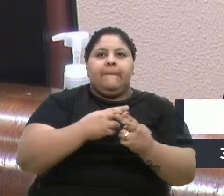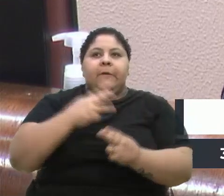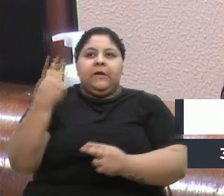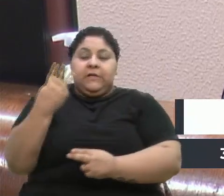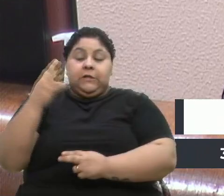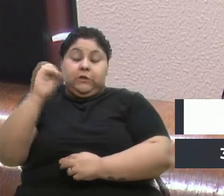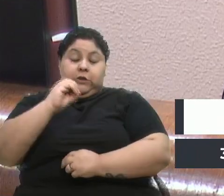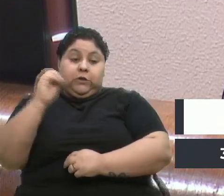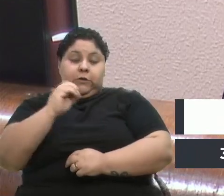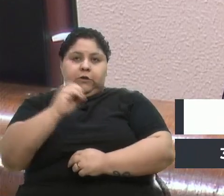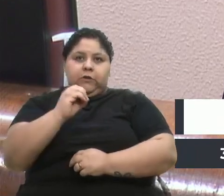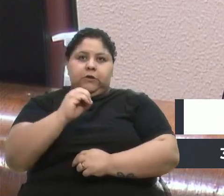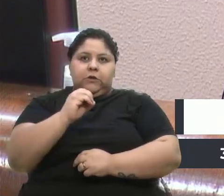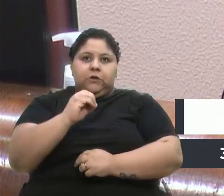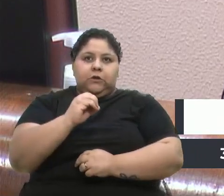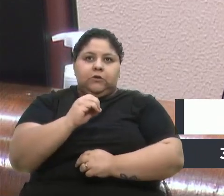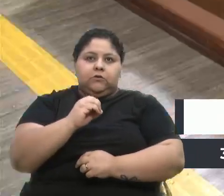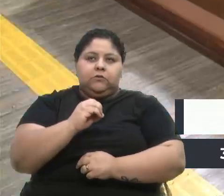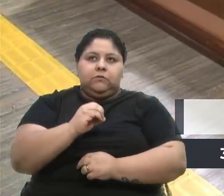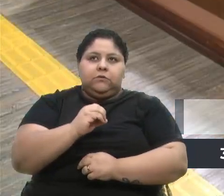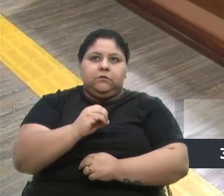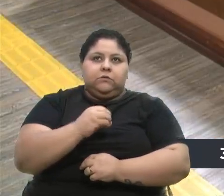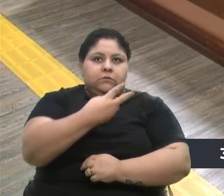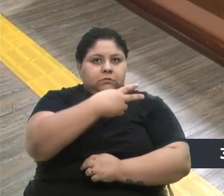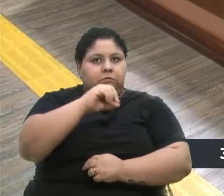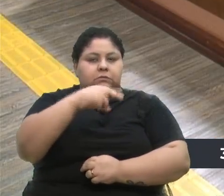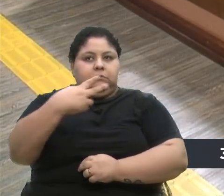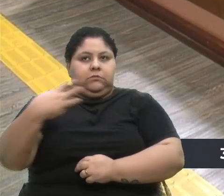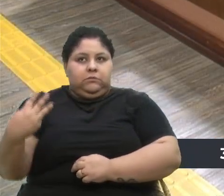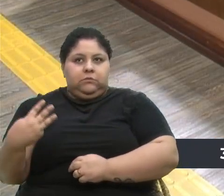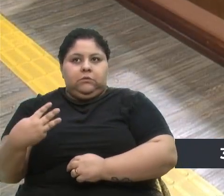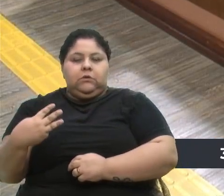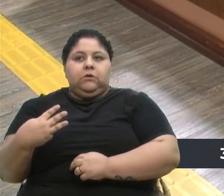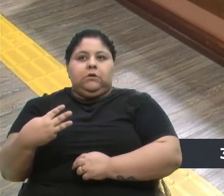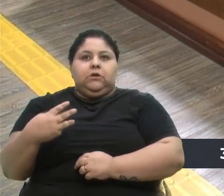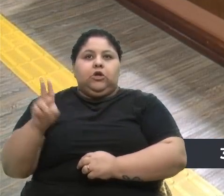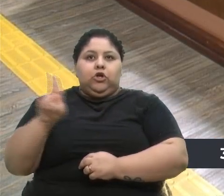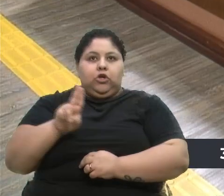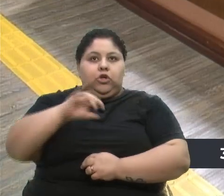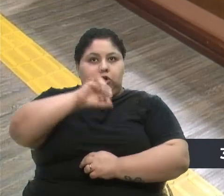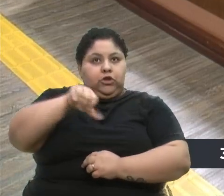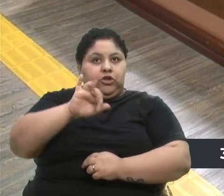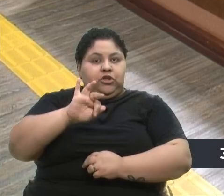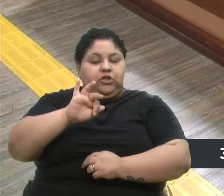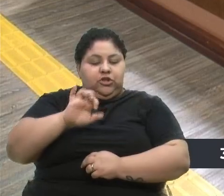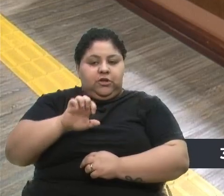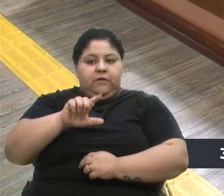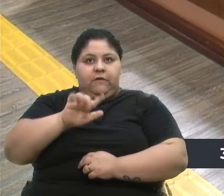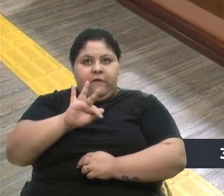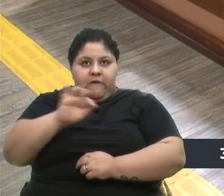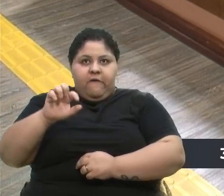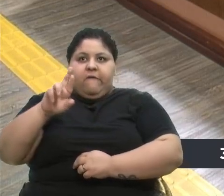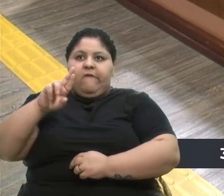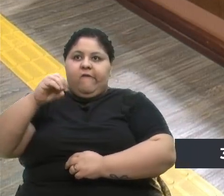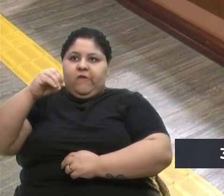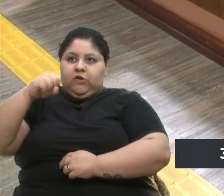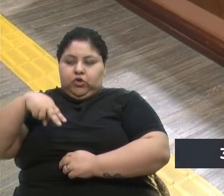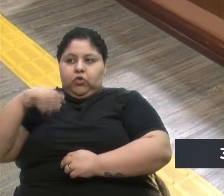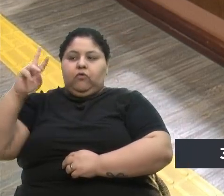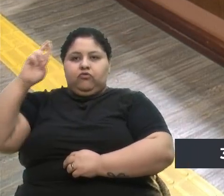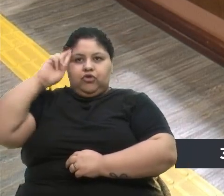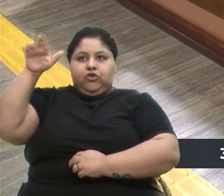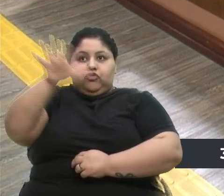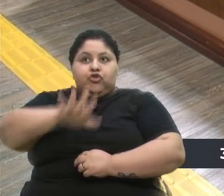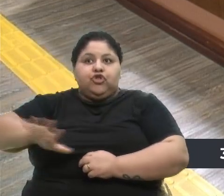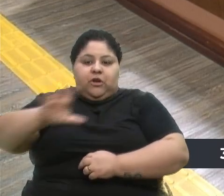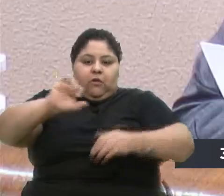terça-feira de 2023. Para o senhor Jefferson Facneto, diretor-geral do campus de